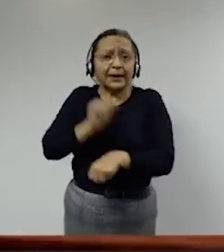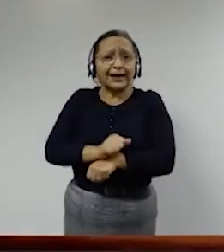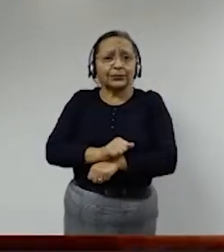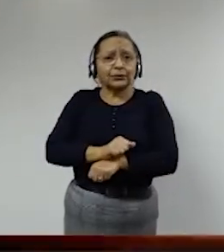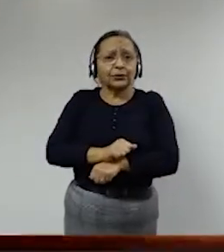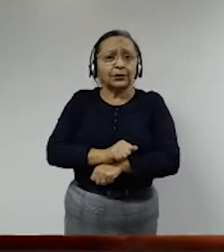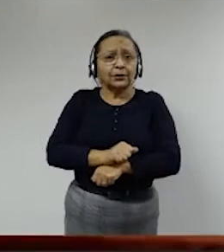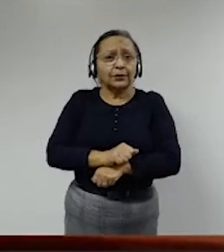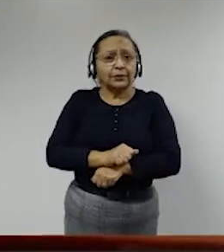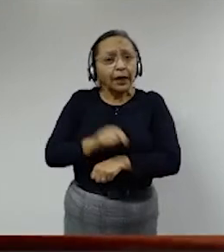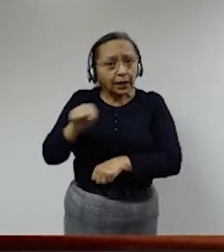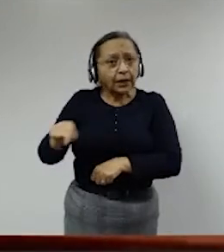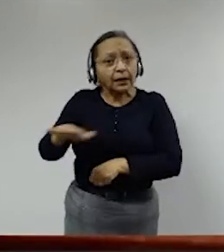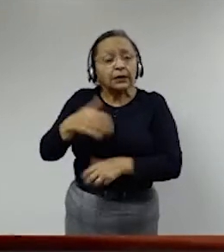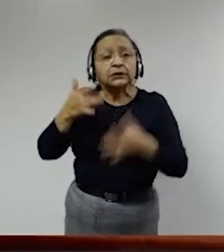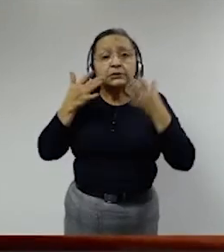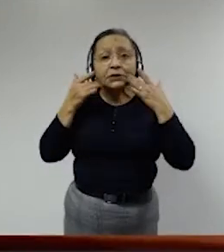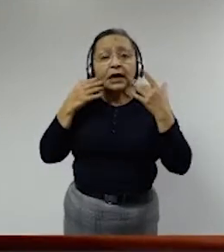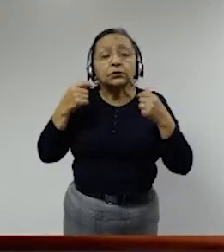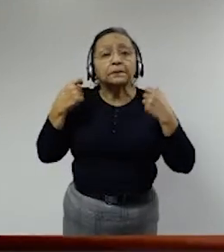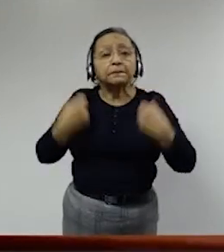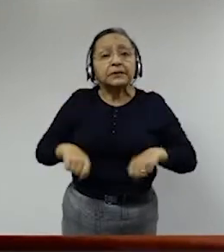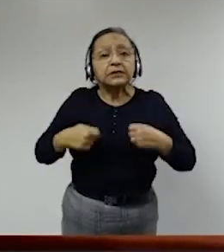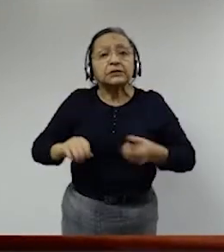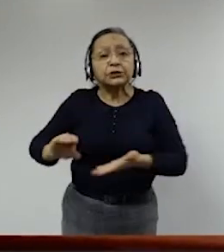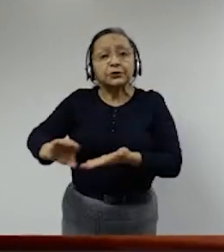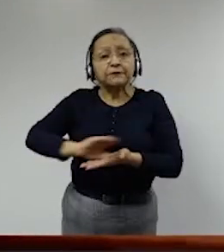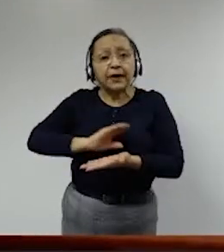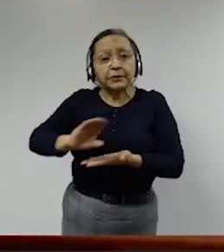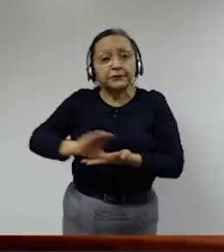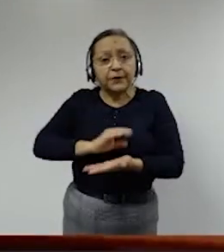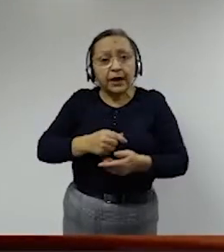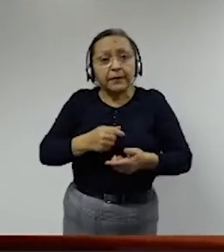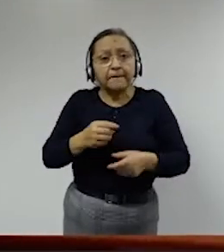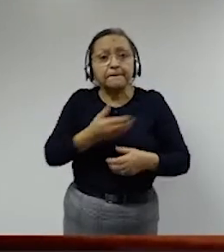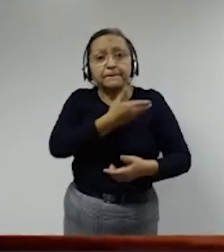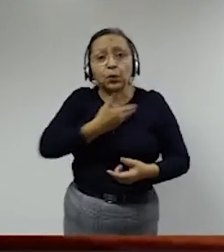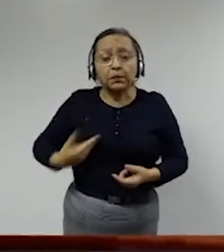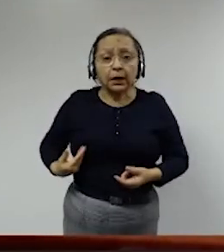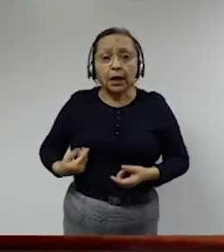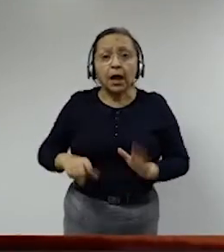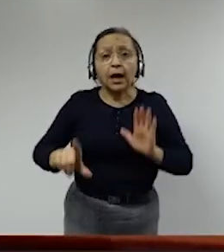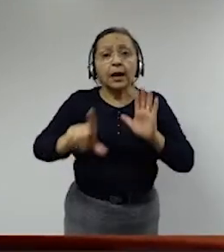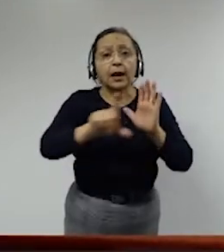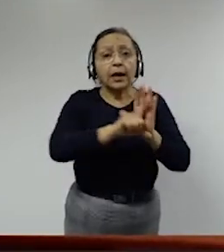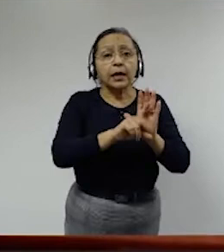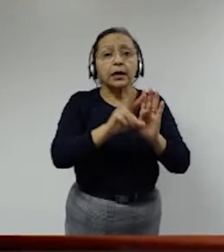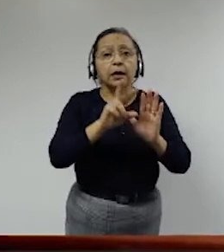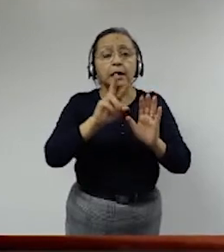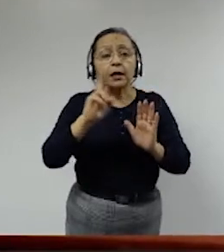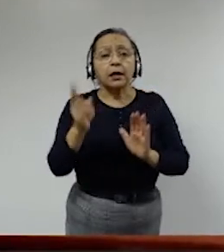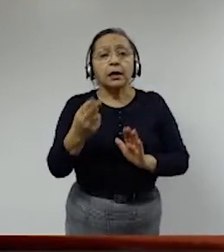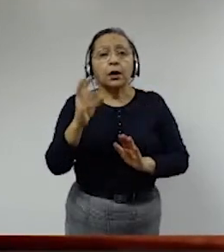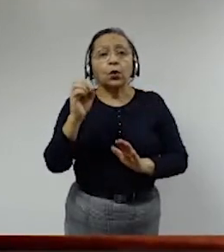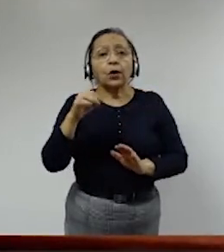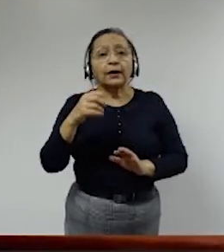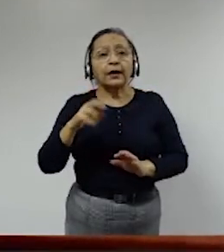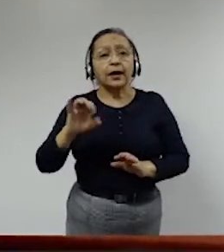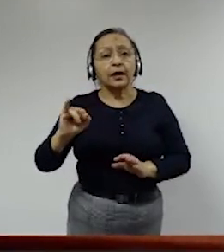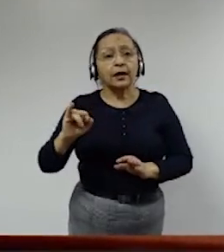teatro, sobretudo, que depende de verba pública para muita coisa. A Lei Rouanet é fundamental para o teatro. Enfim, então, parou tudo. Os